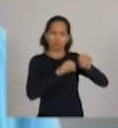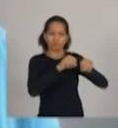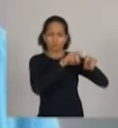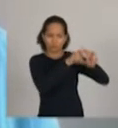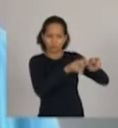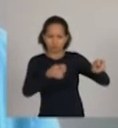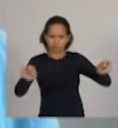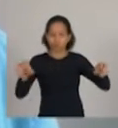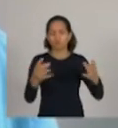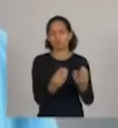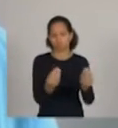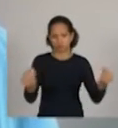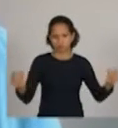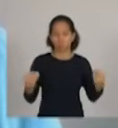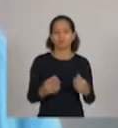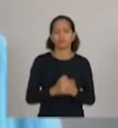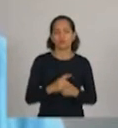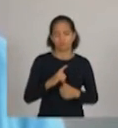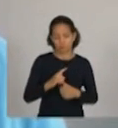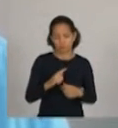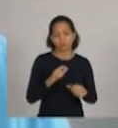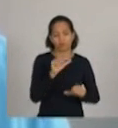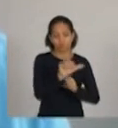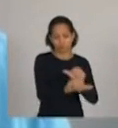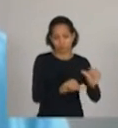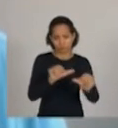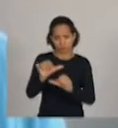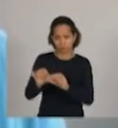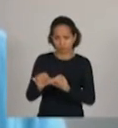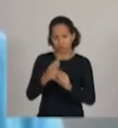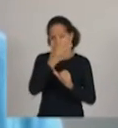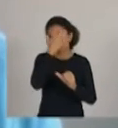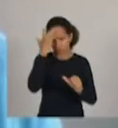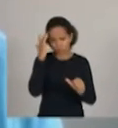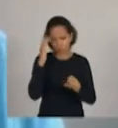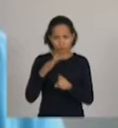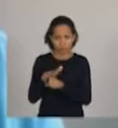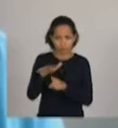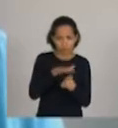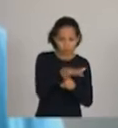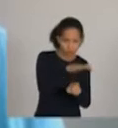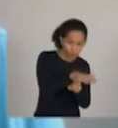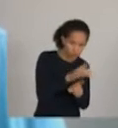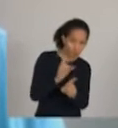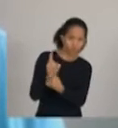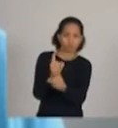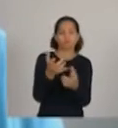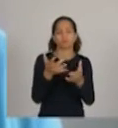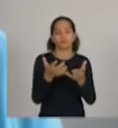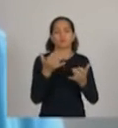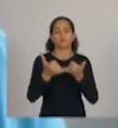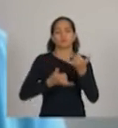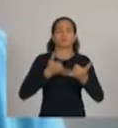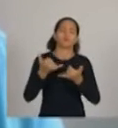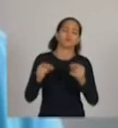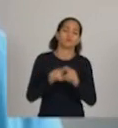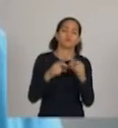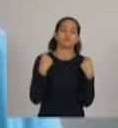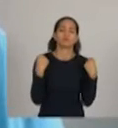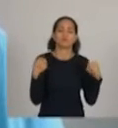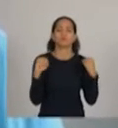será totalmente transformada e passará a receber grande fluxo de pessoas em busca de lazer e prática de